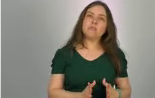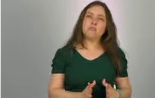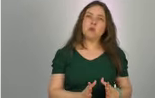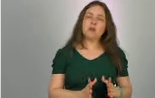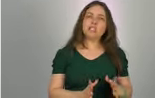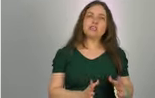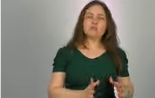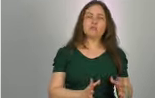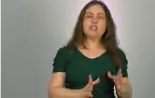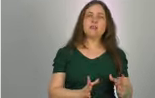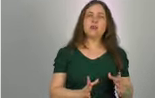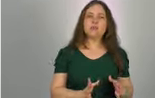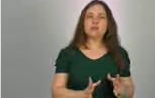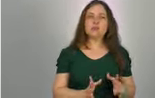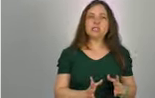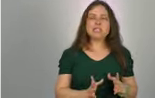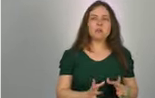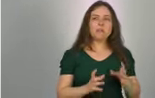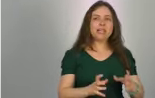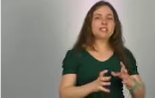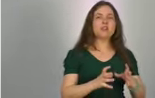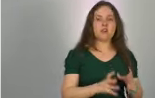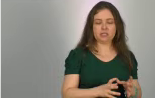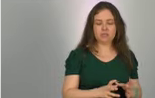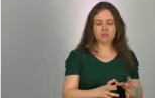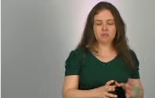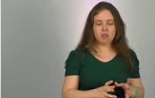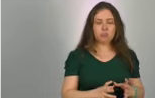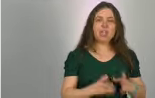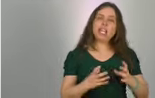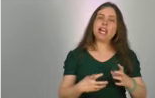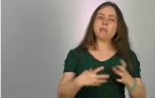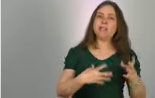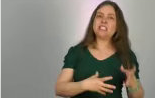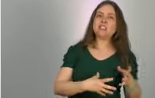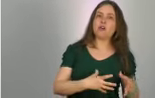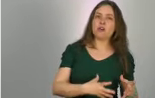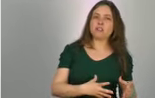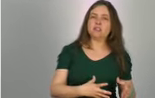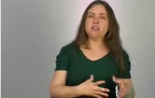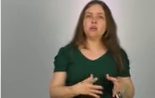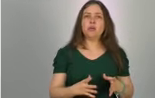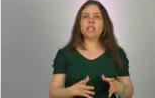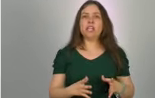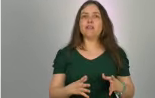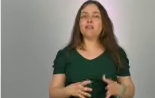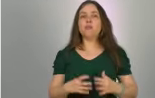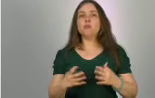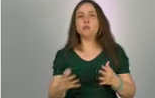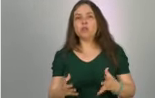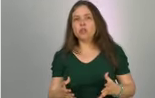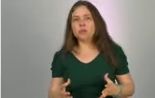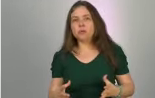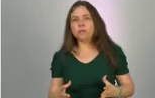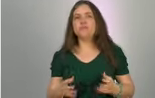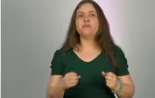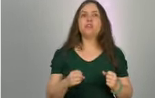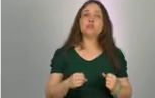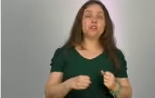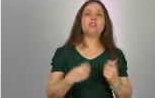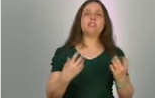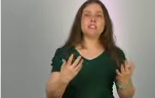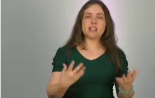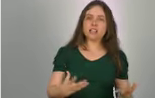nós temos também uma coleção que nós chamamos de uma coleção preciosa porque que ela é preciosa porque ela é volume